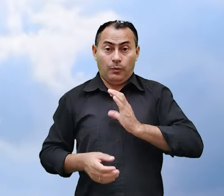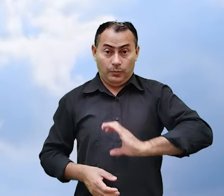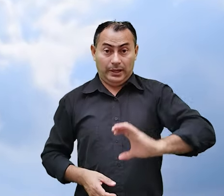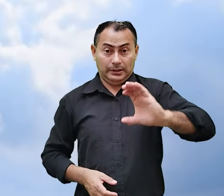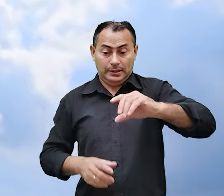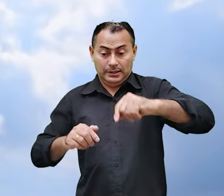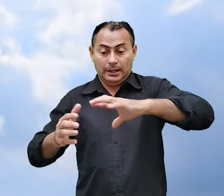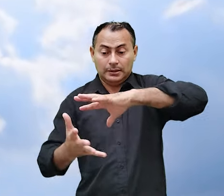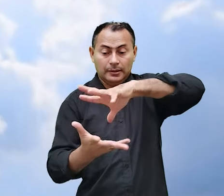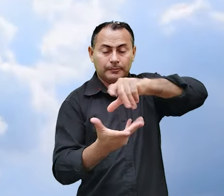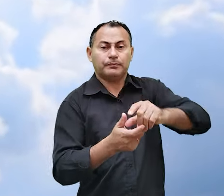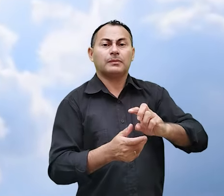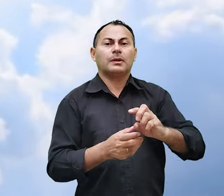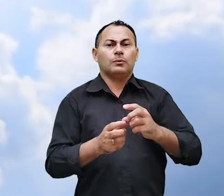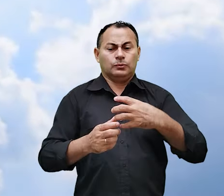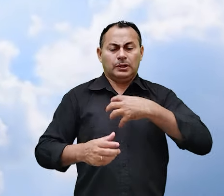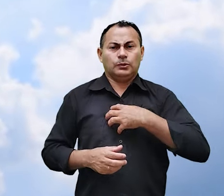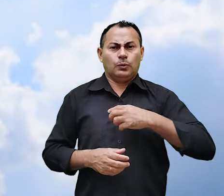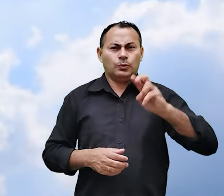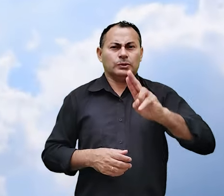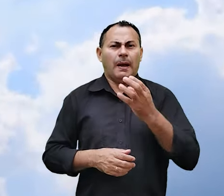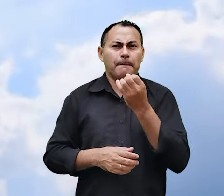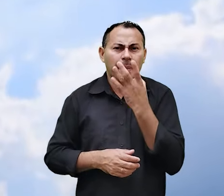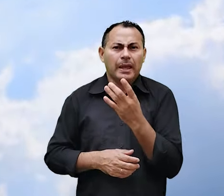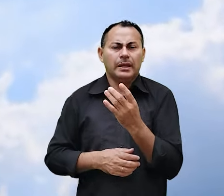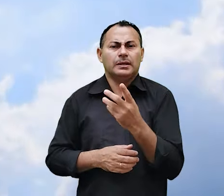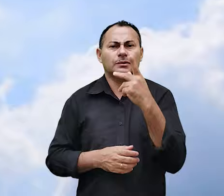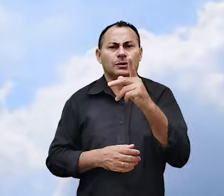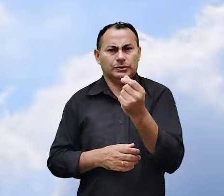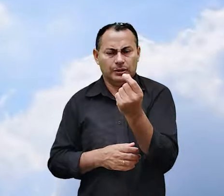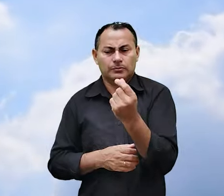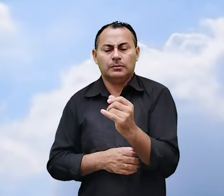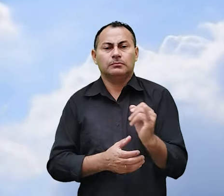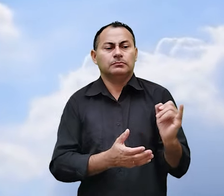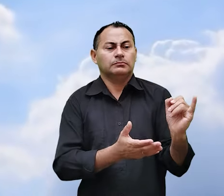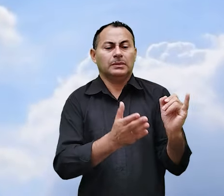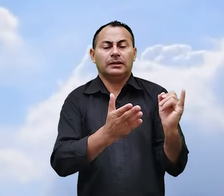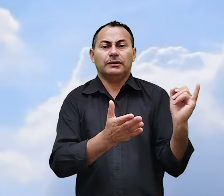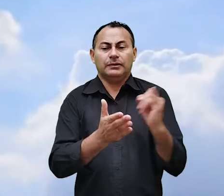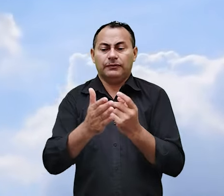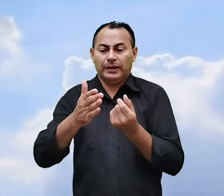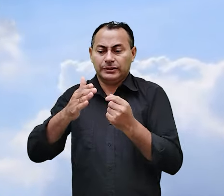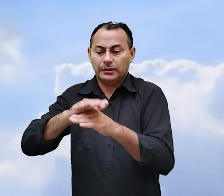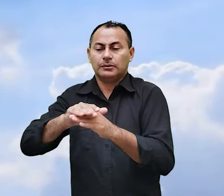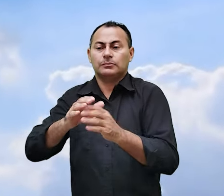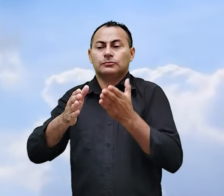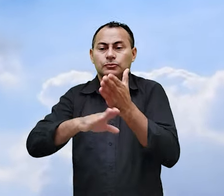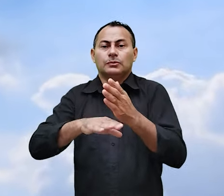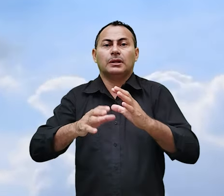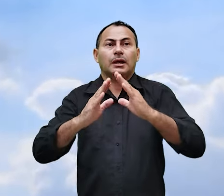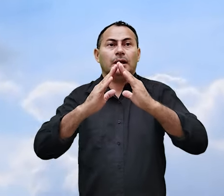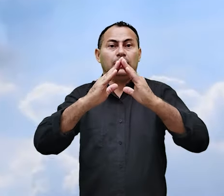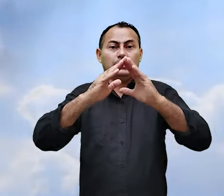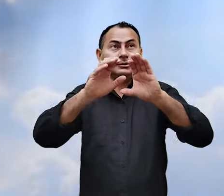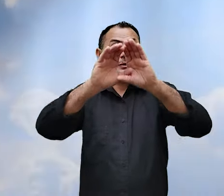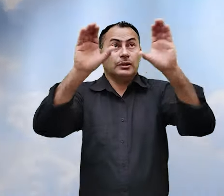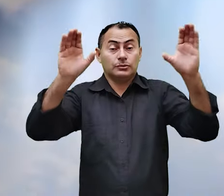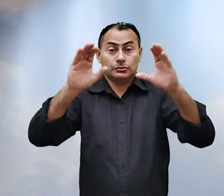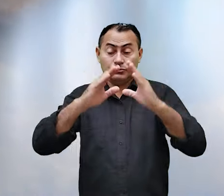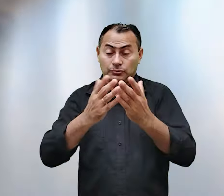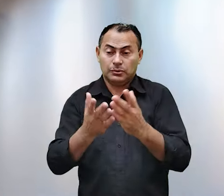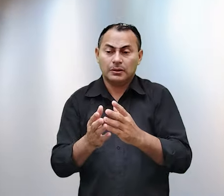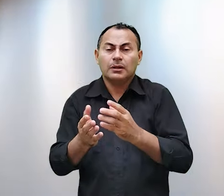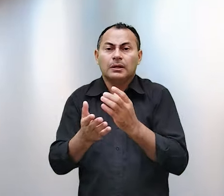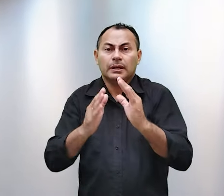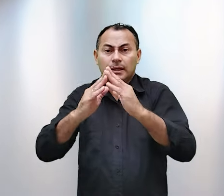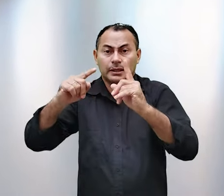na terra. Uma maneira de usar bem o seu dinheiro é investindo na expansão do reino de Deus. A Igreja de Jesus Cristo